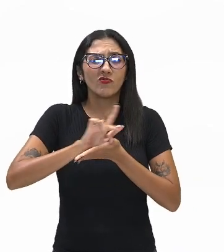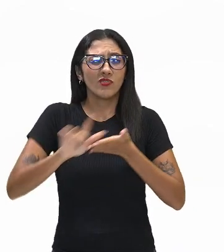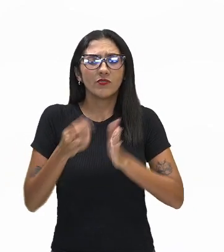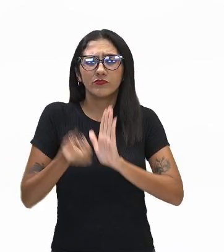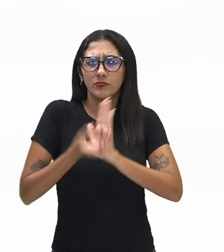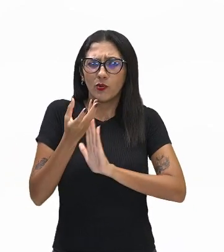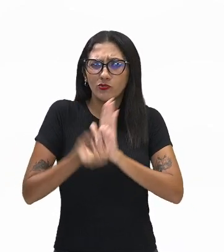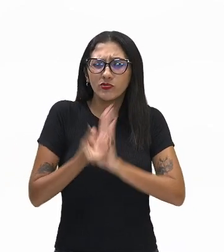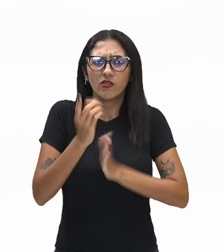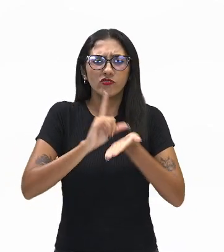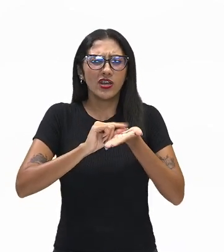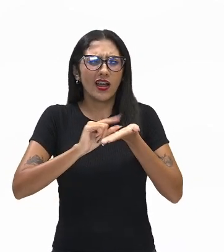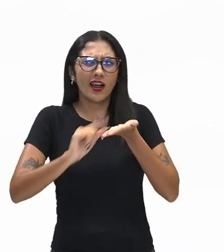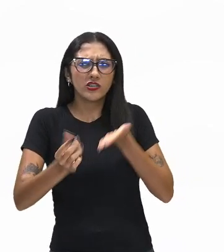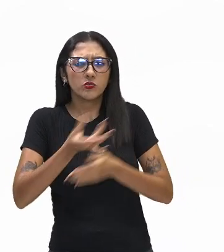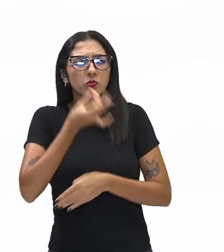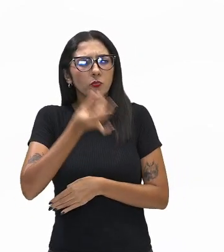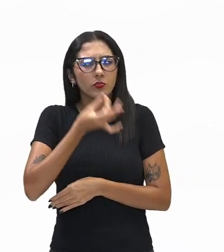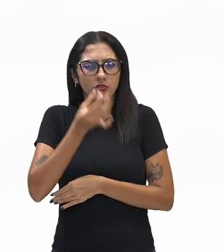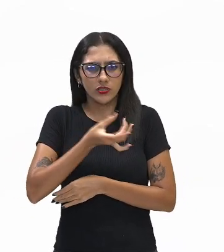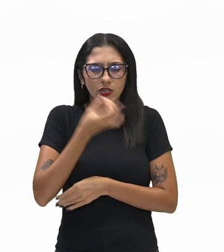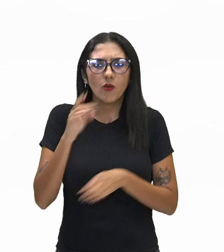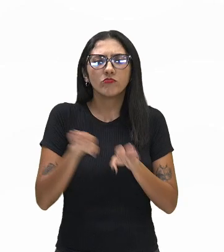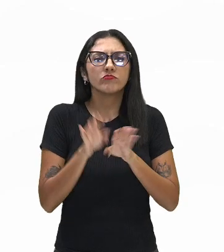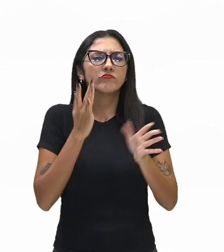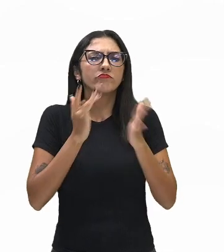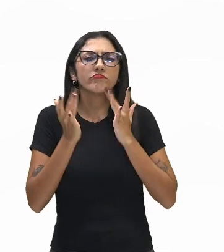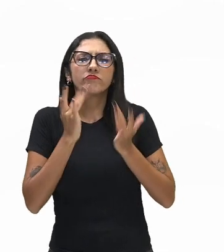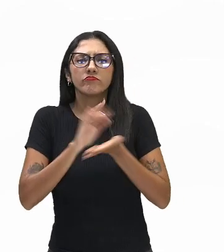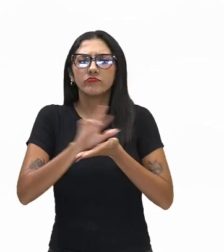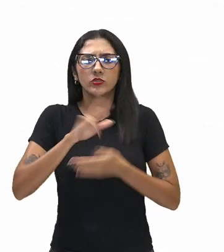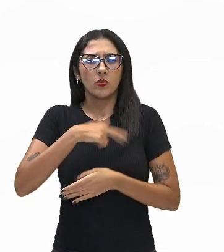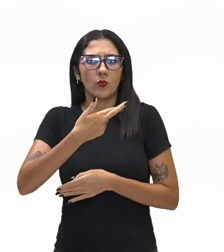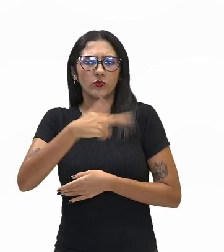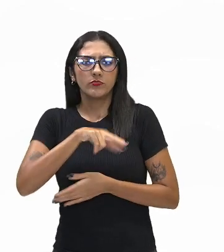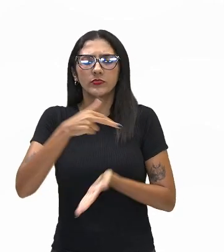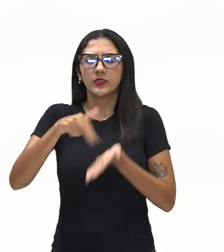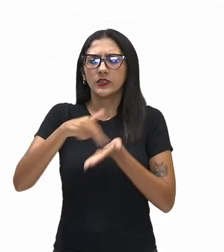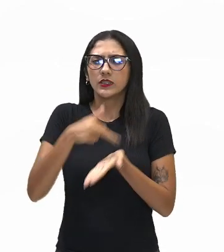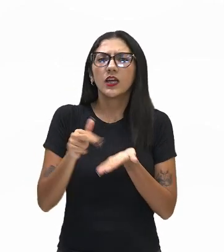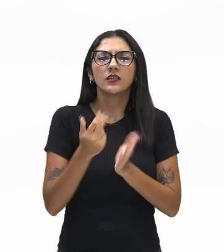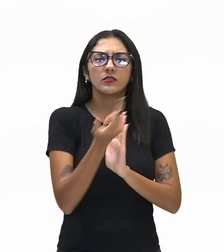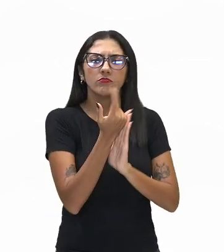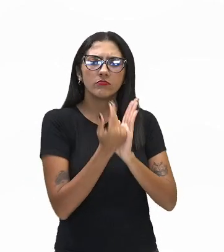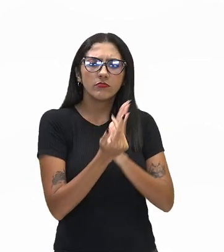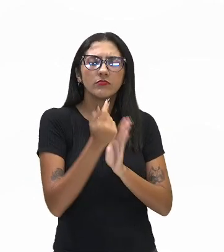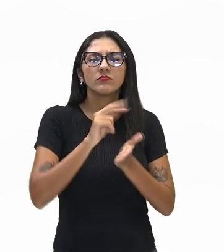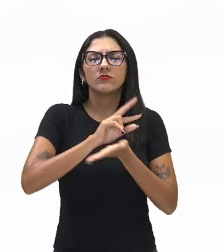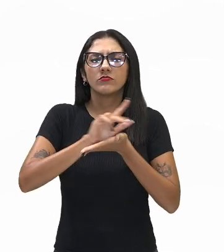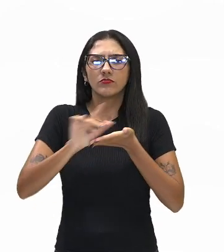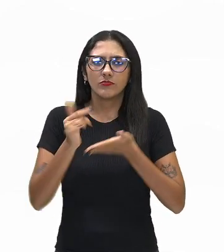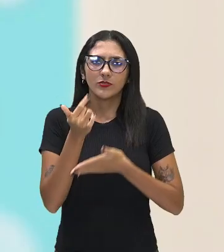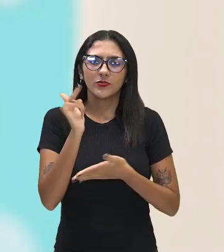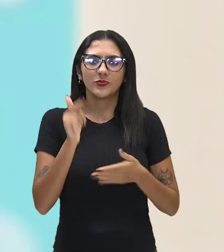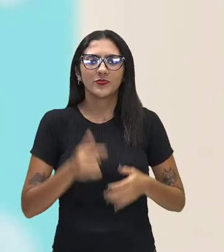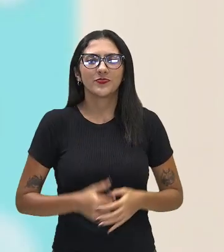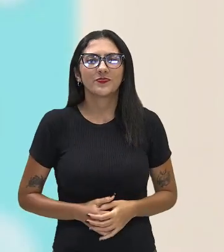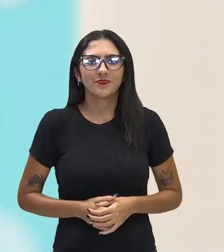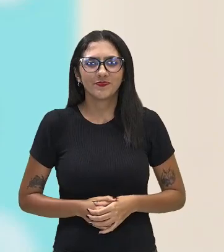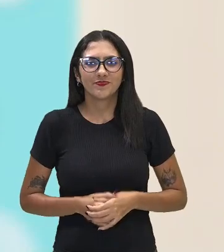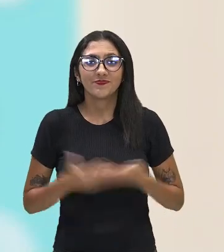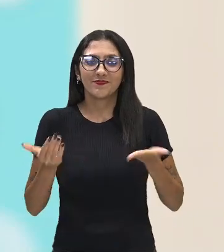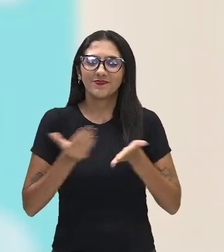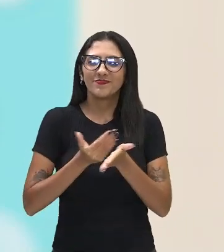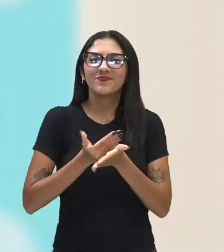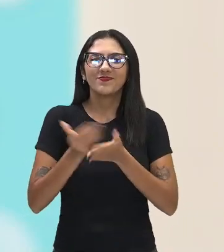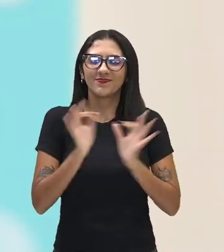produções de artigos de opinião, dramatizações, danças, pinturas e outras. Então, é